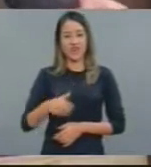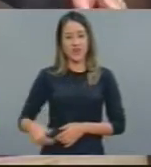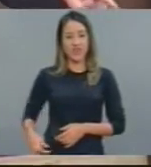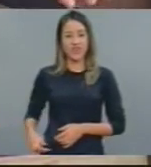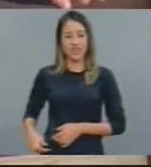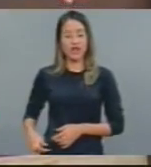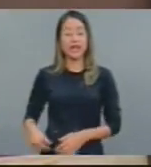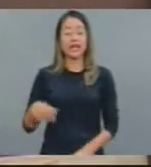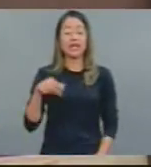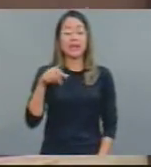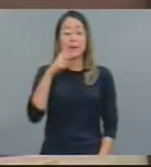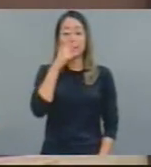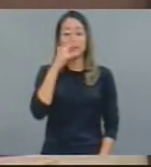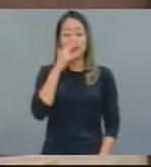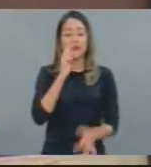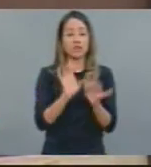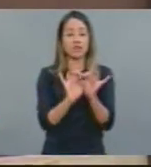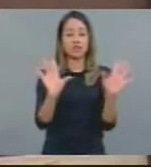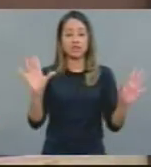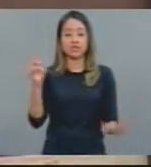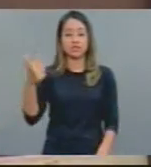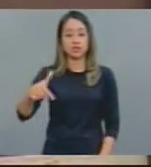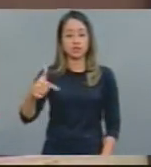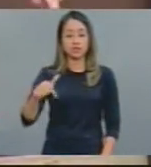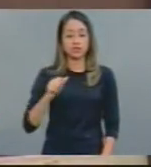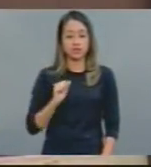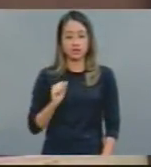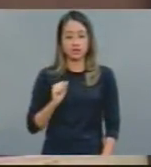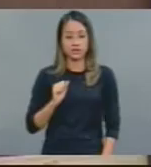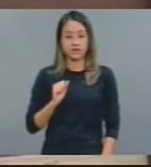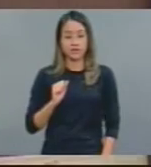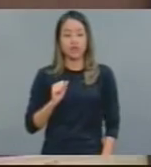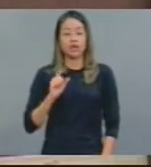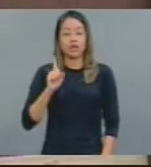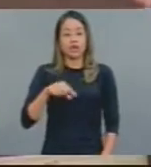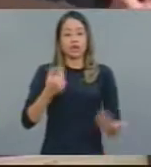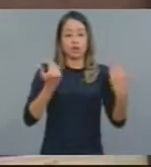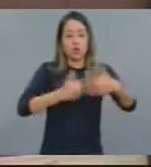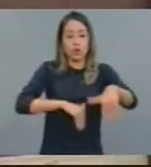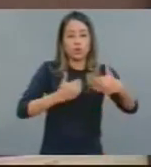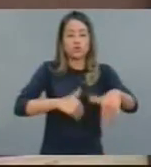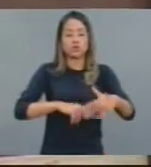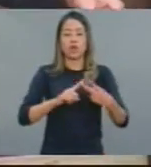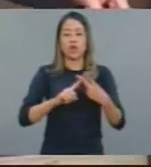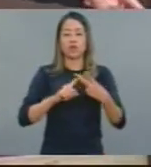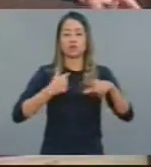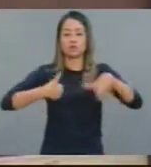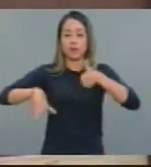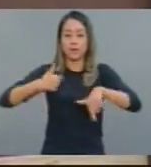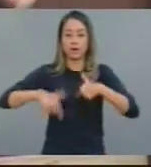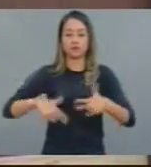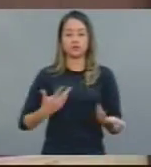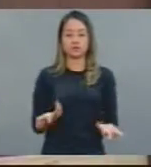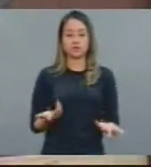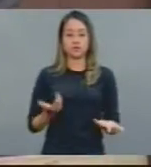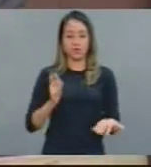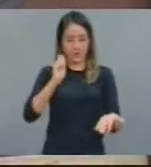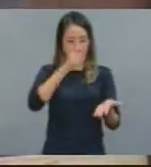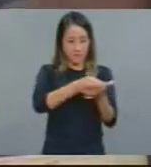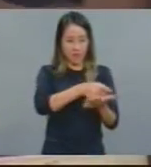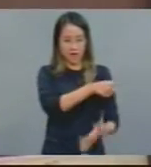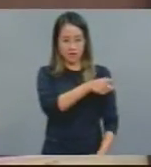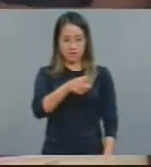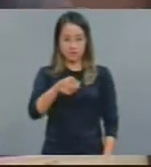governo neoliberal. De transferir para os servidores, para os trabalhadores, para aqueles que trabalham, a conta da